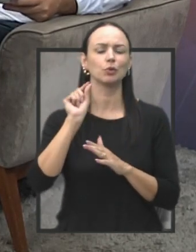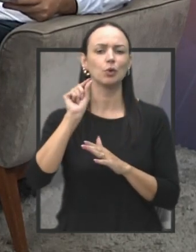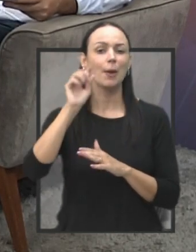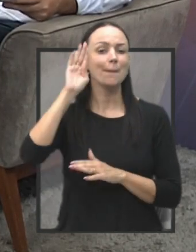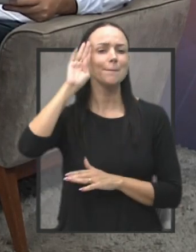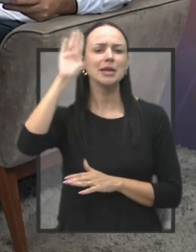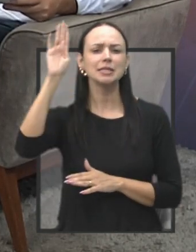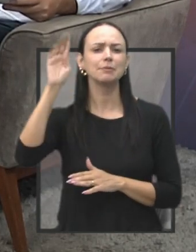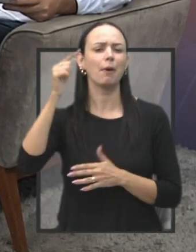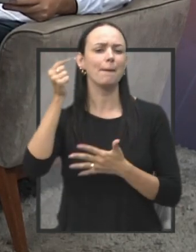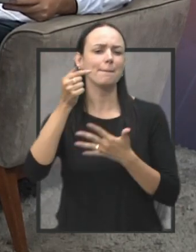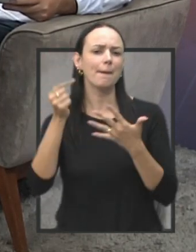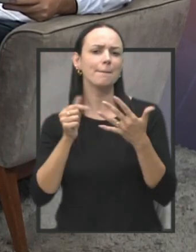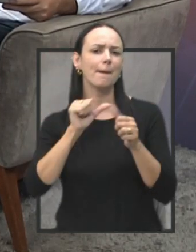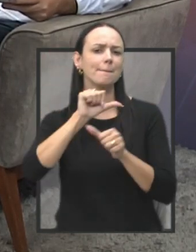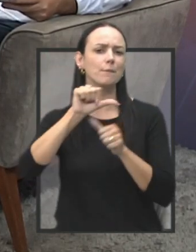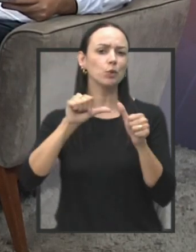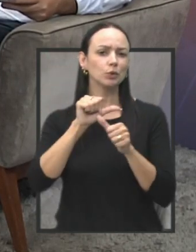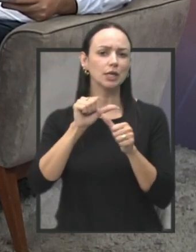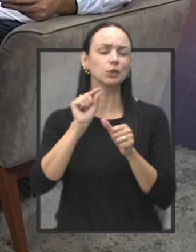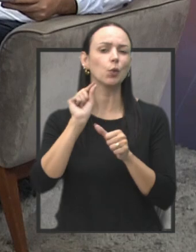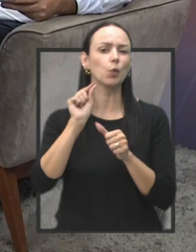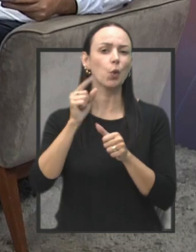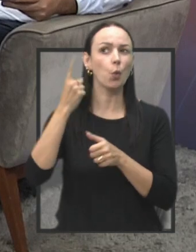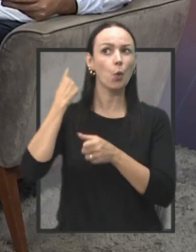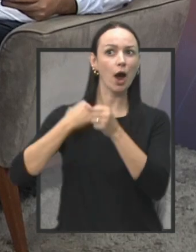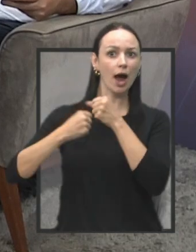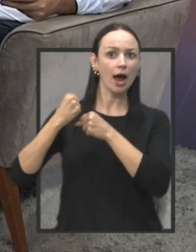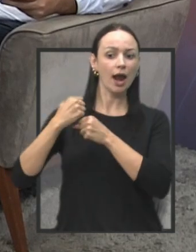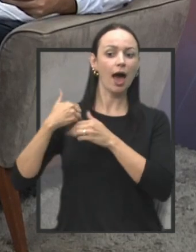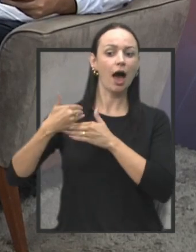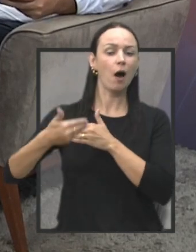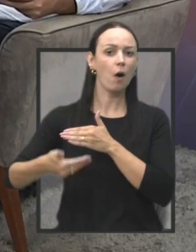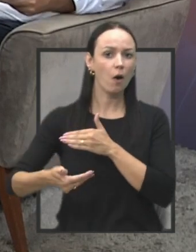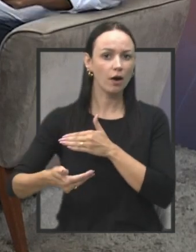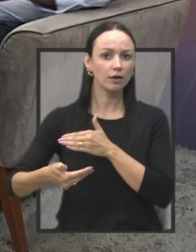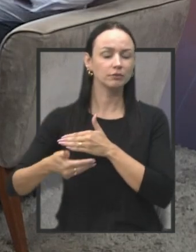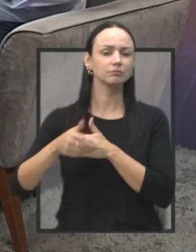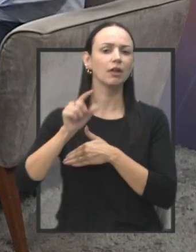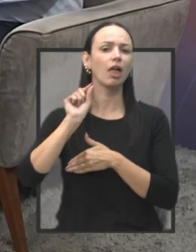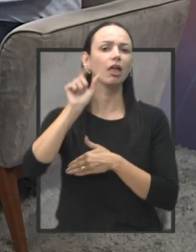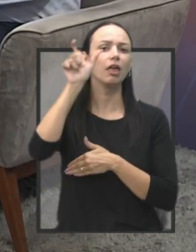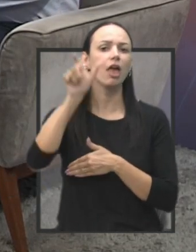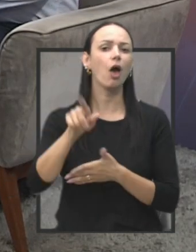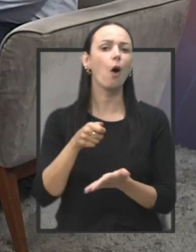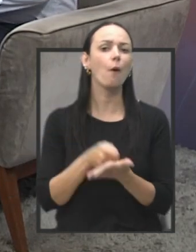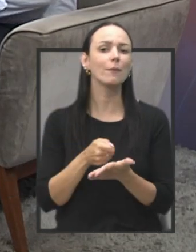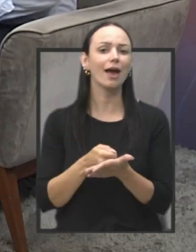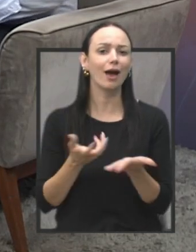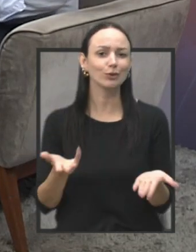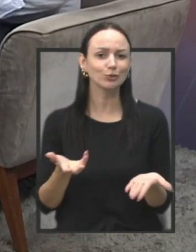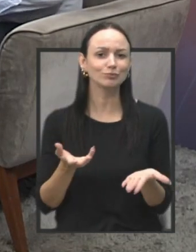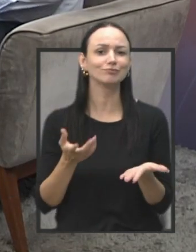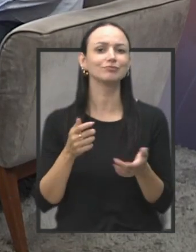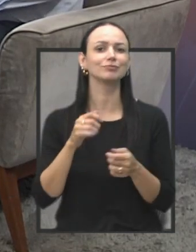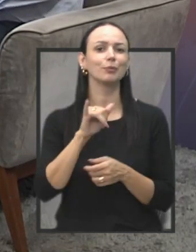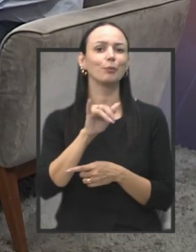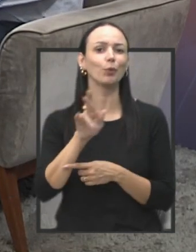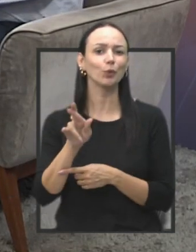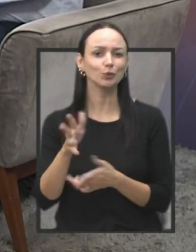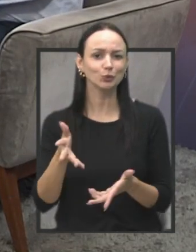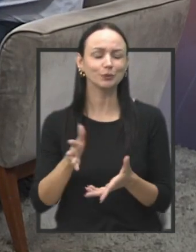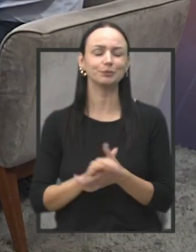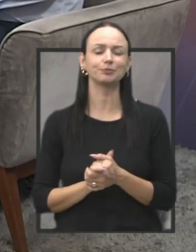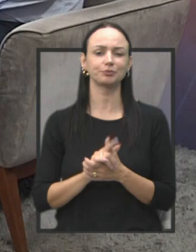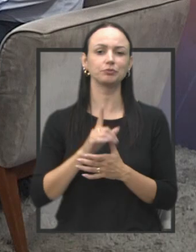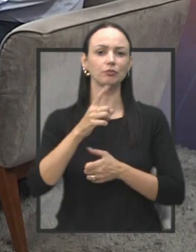mudanças em relação ao ano anterior e a tradicional pergunta, né? Quem é obrigado a declarar? Pois é, todo ano